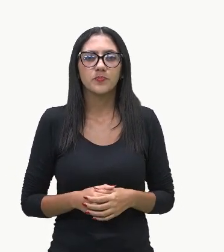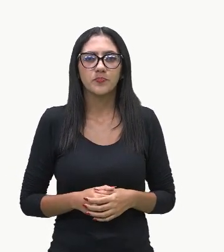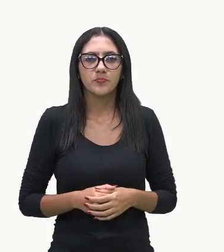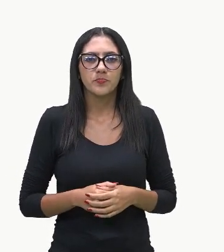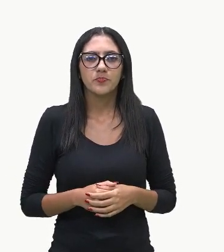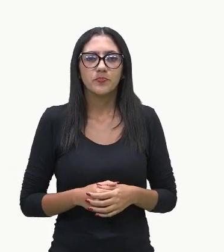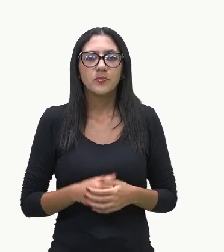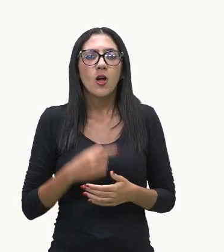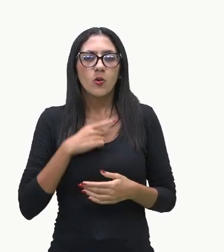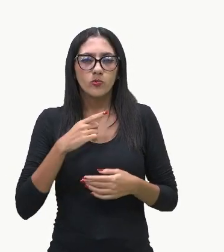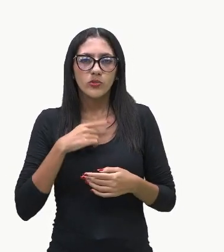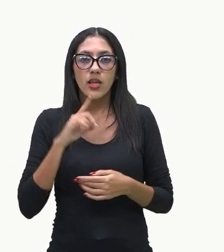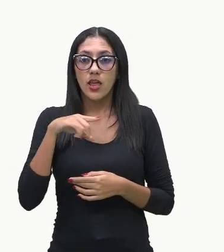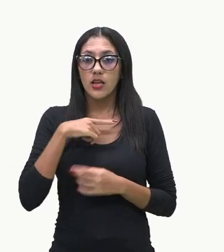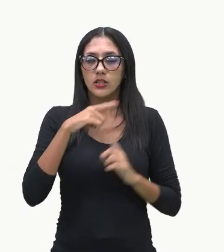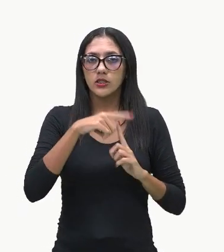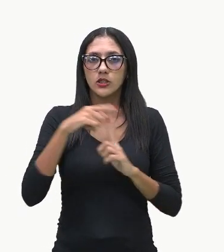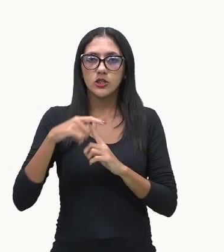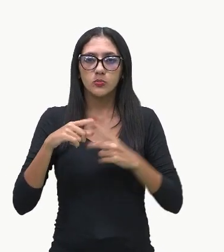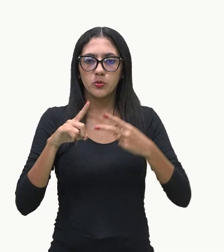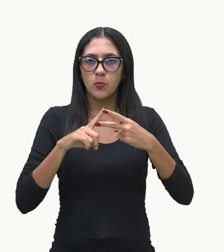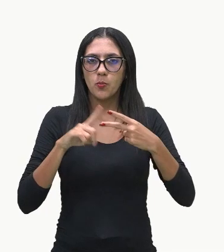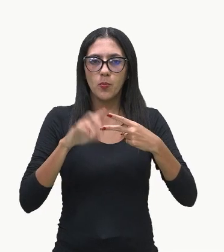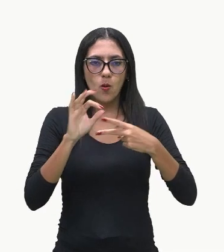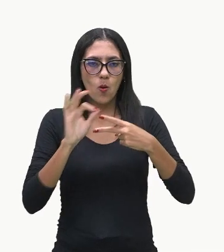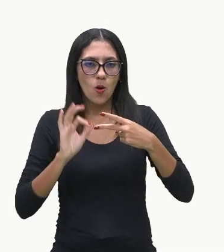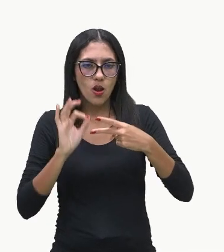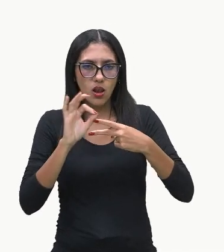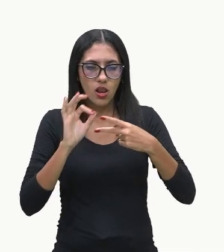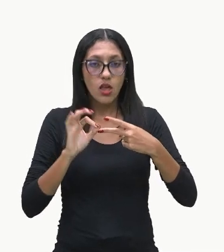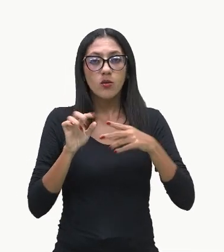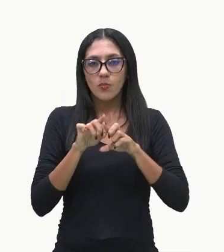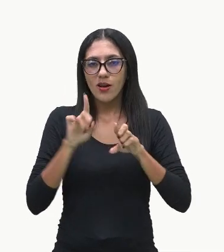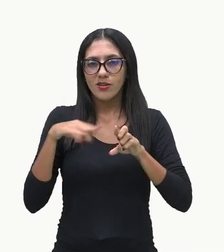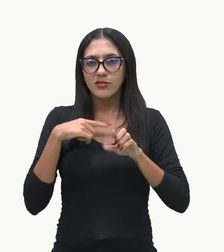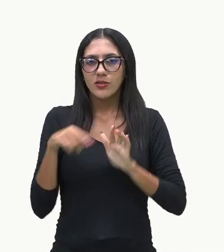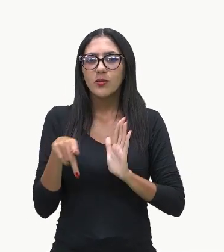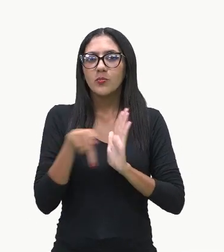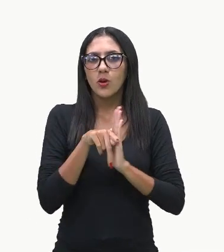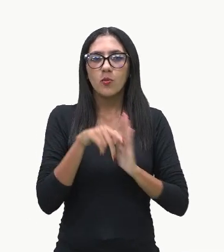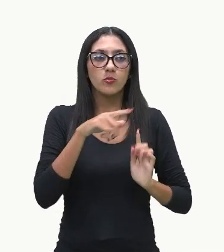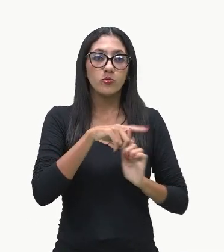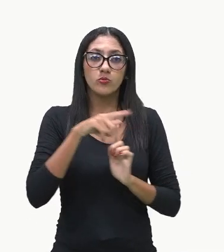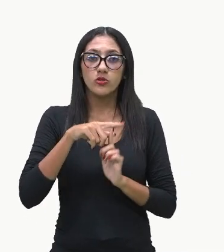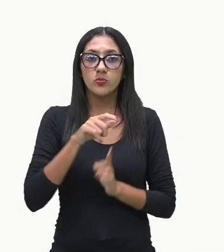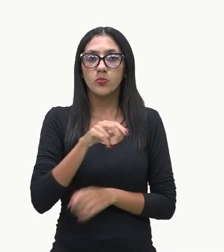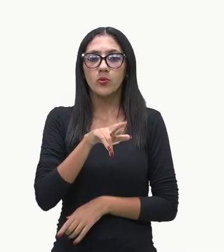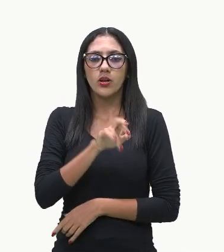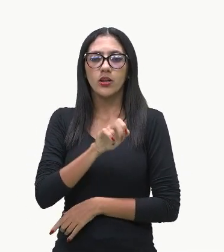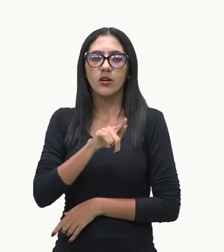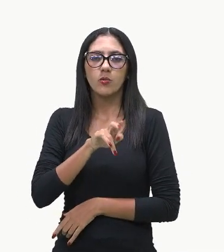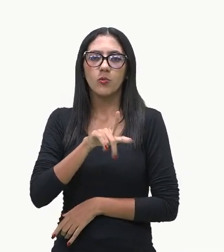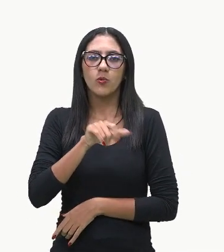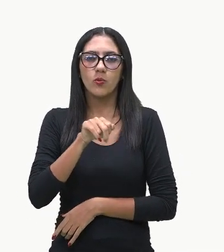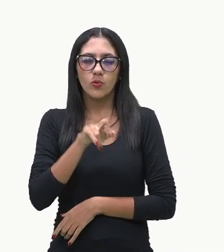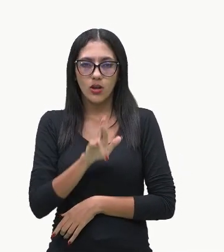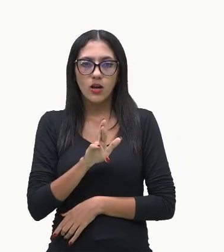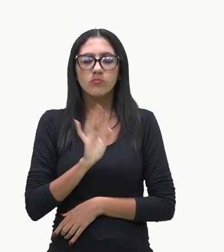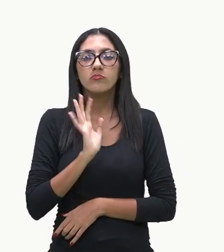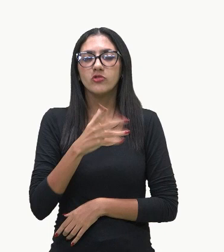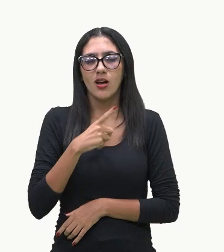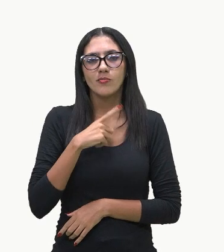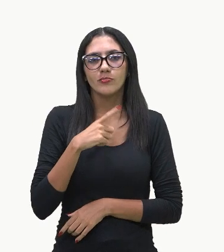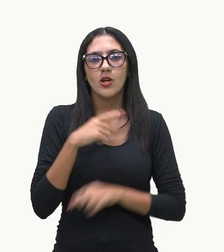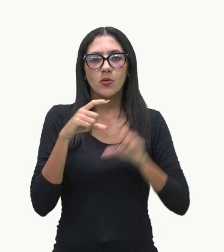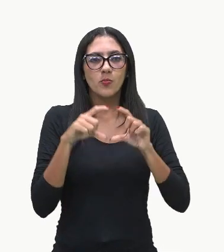polígonos convexos, não é? Mais propriamente aí um polígono regular, há uma fórmula